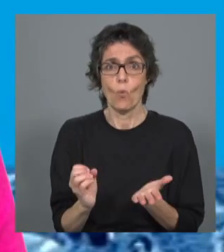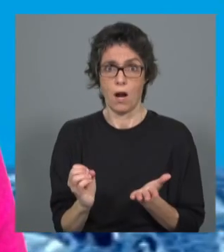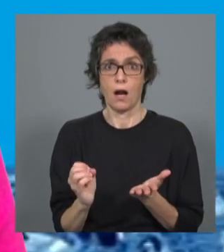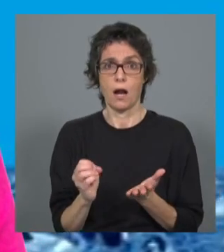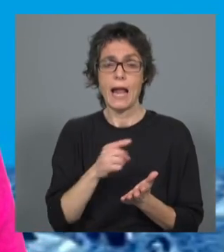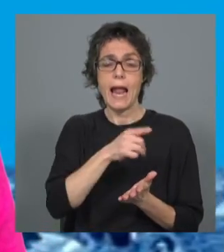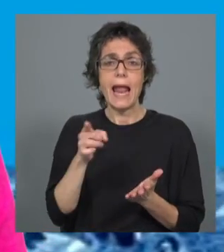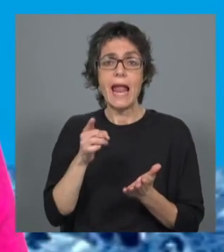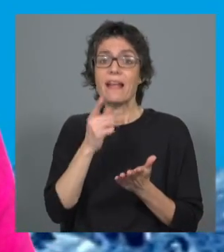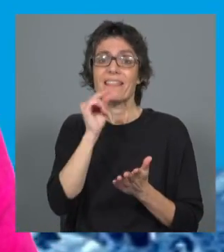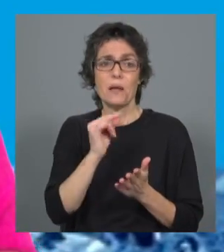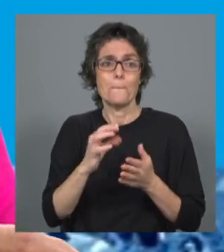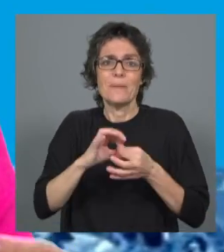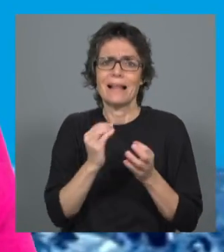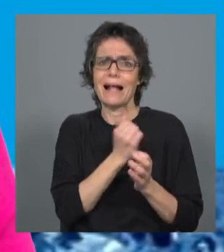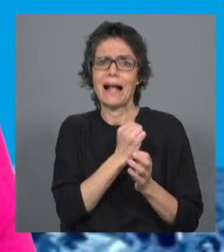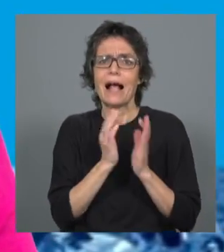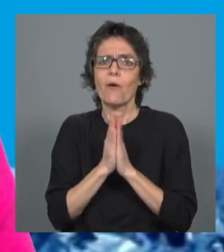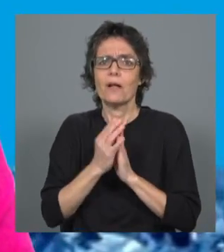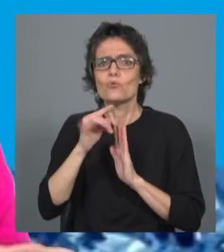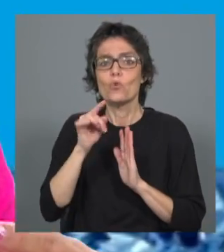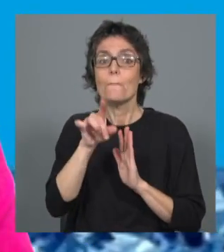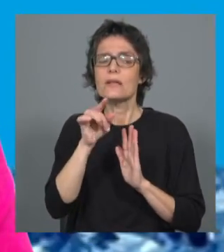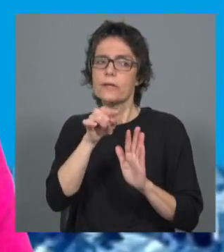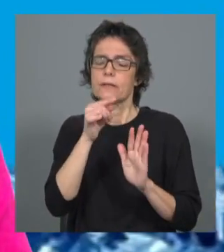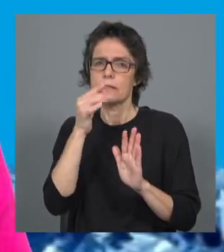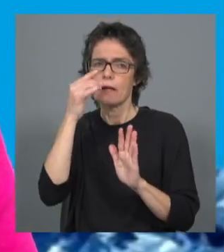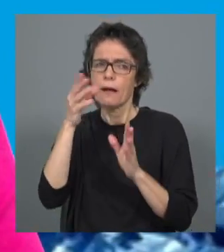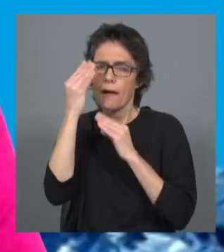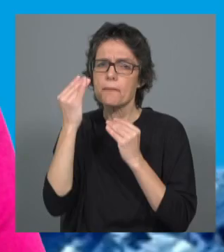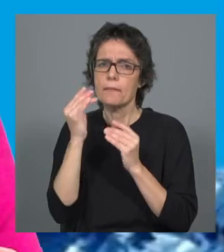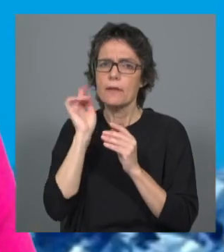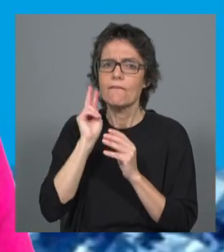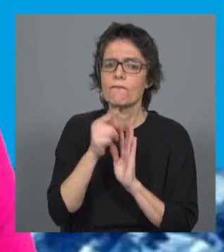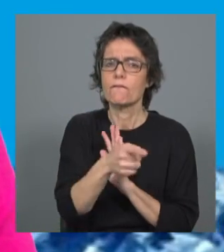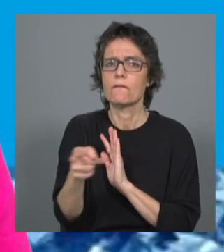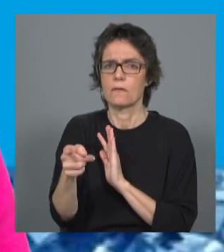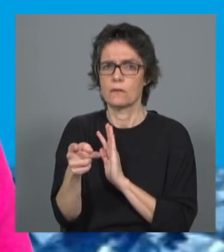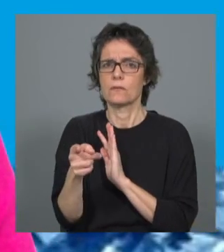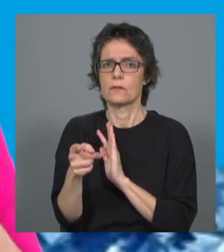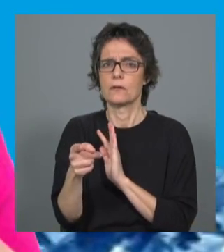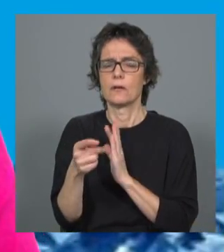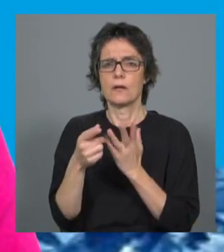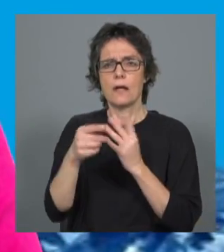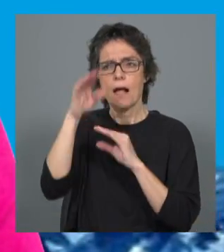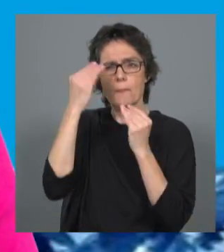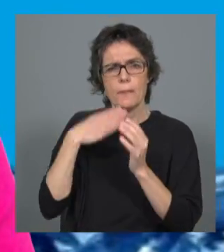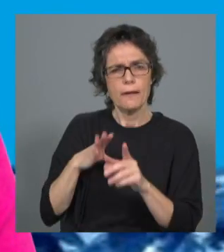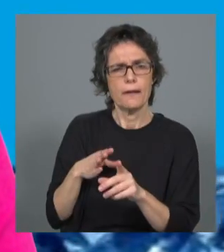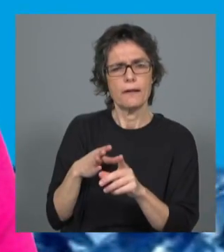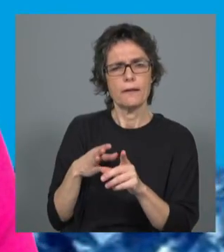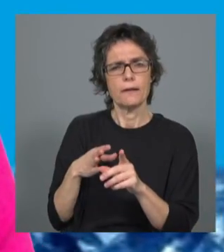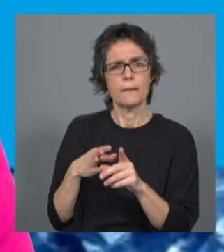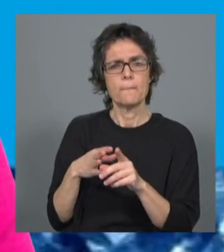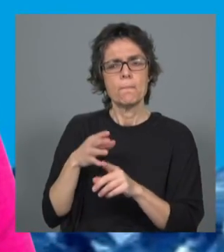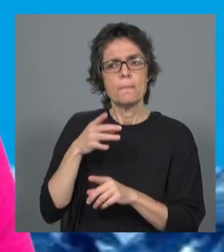precisamente por este trabalhar de valores muito concretos e que se calhar nesta situação ainda são mais